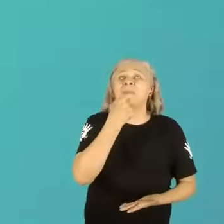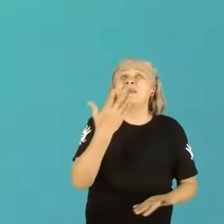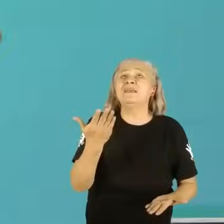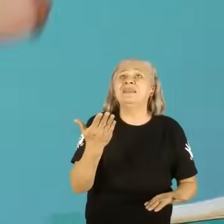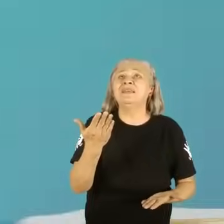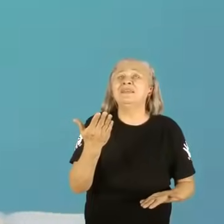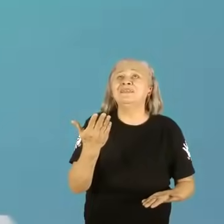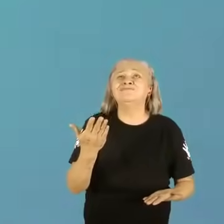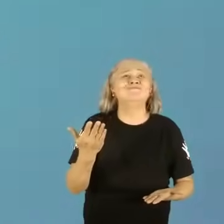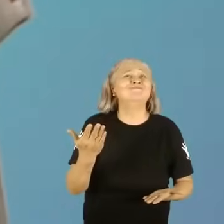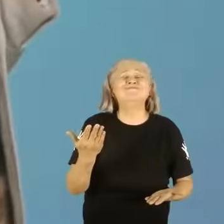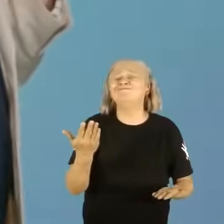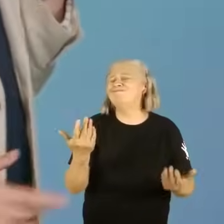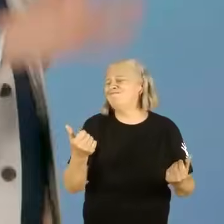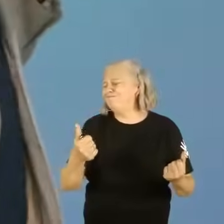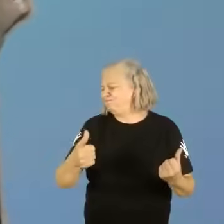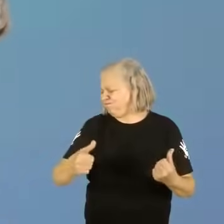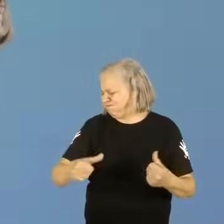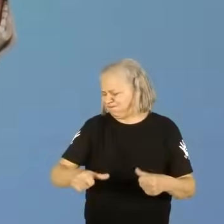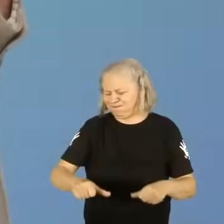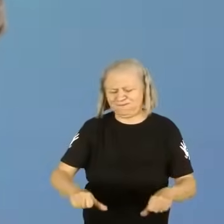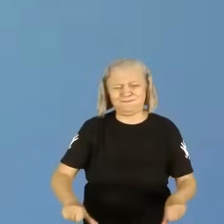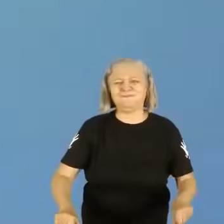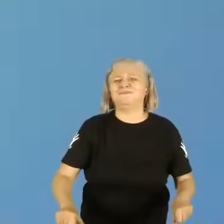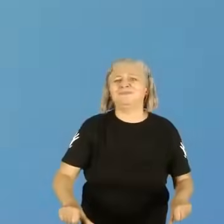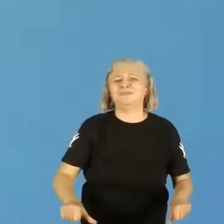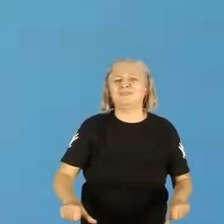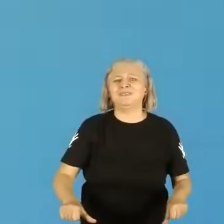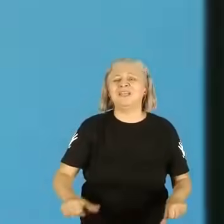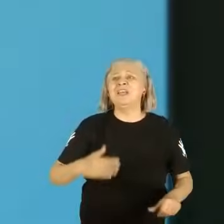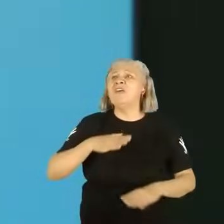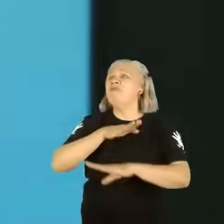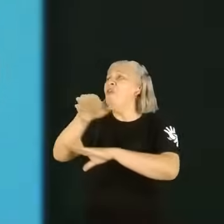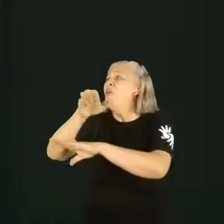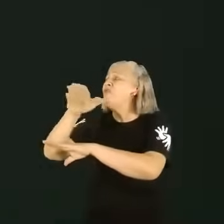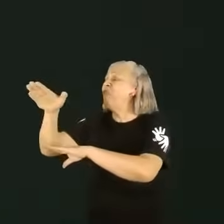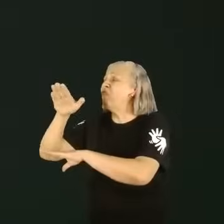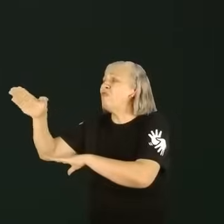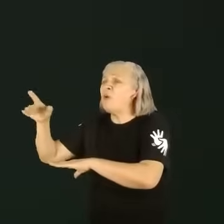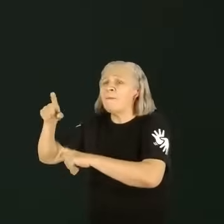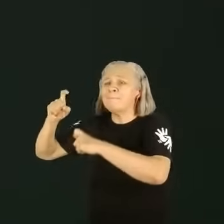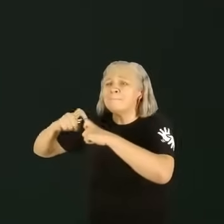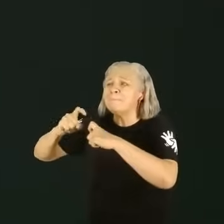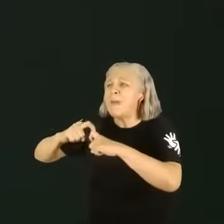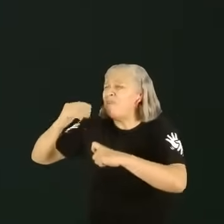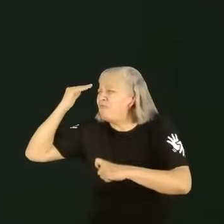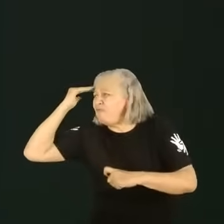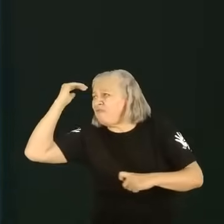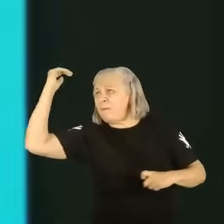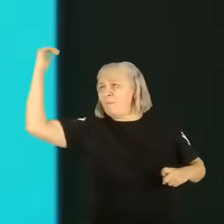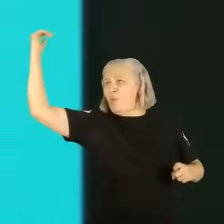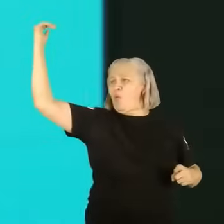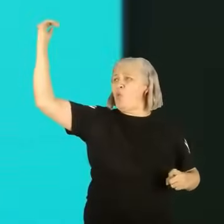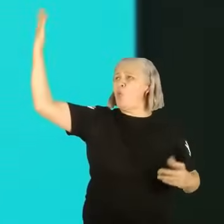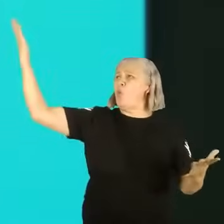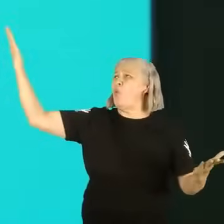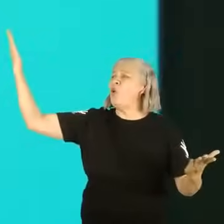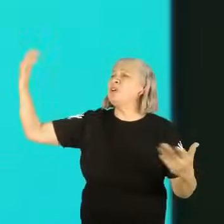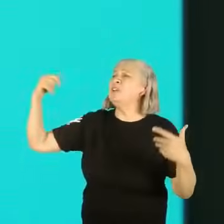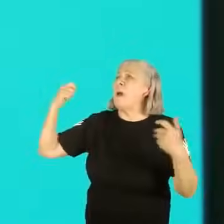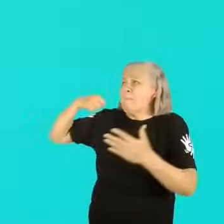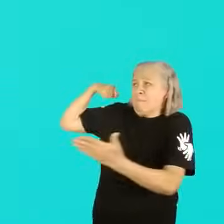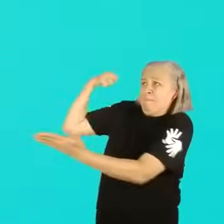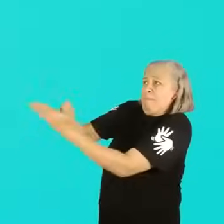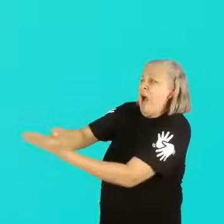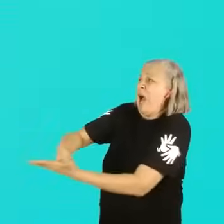hematologia. Talvez ela tenha ido no melhor obstetra, mais conceituado da região, o melhor do que o seu dinheiro podia